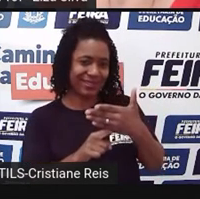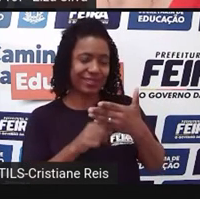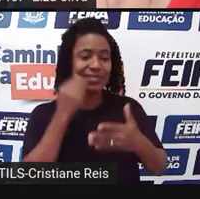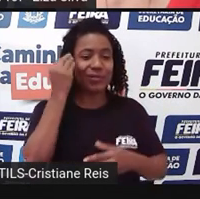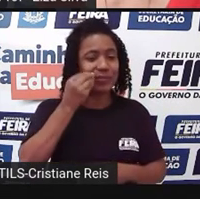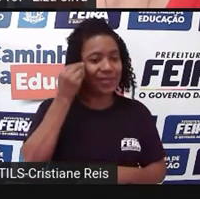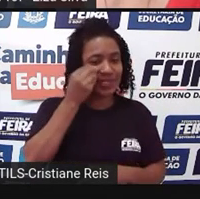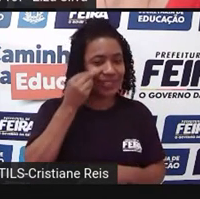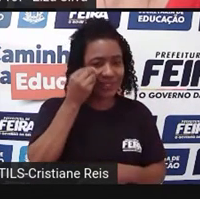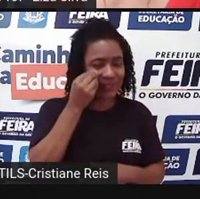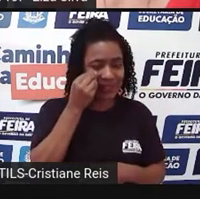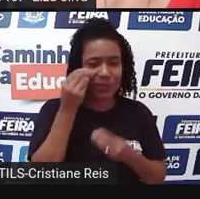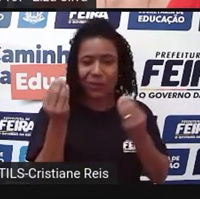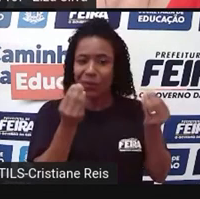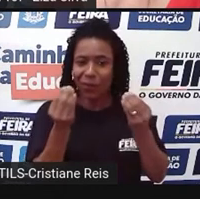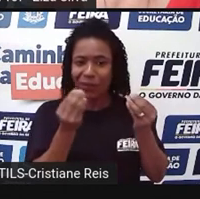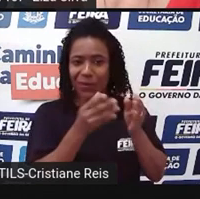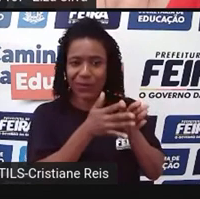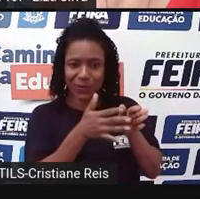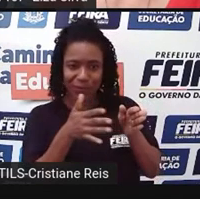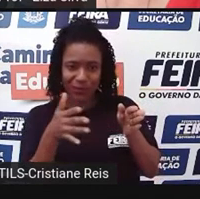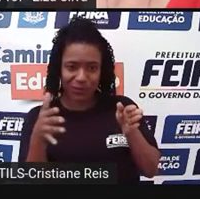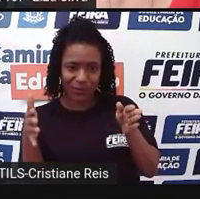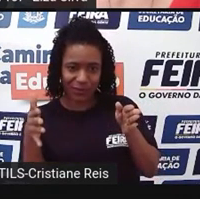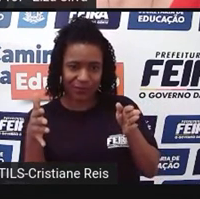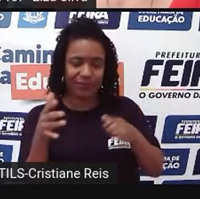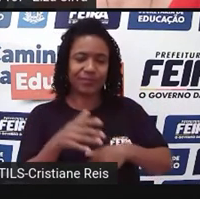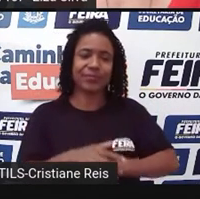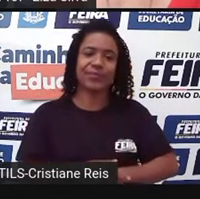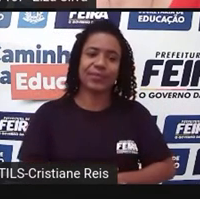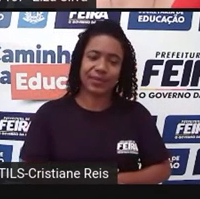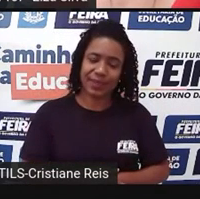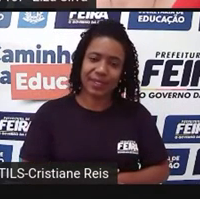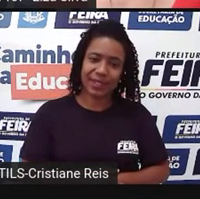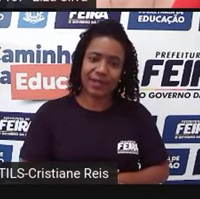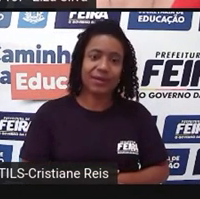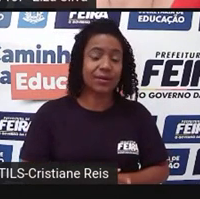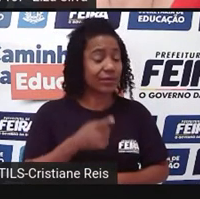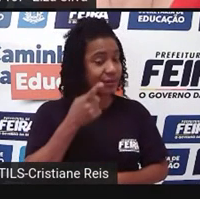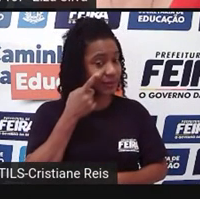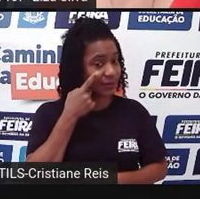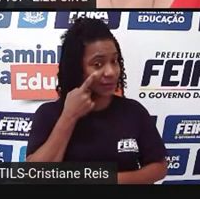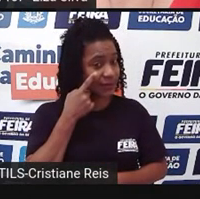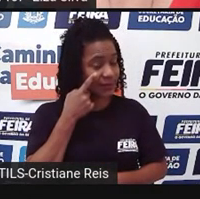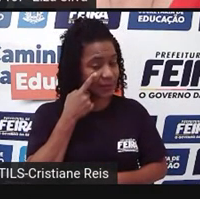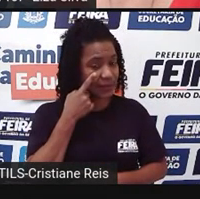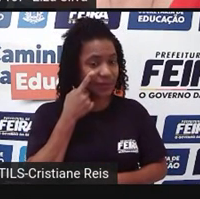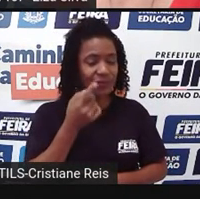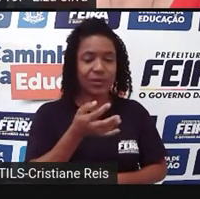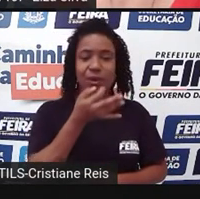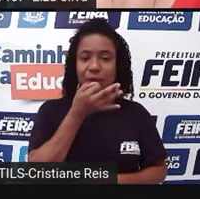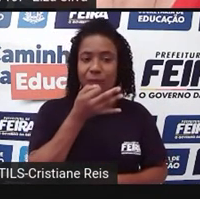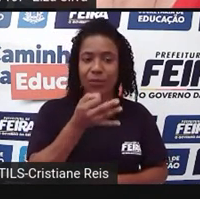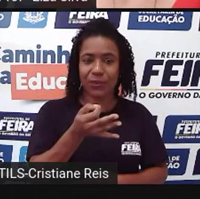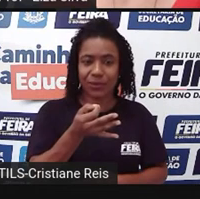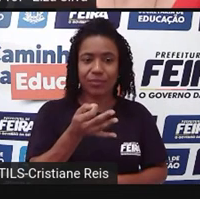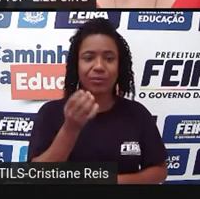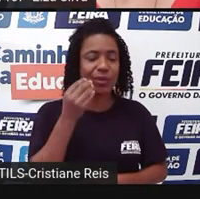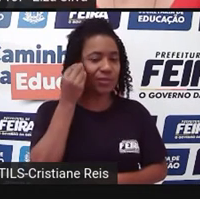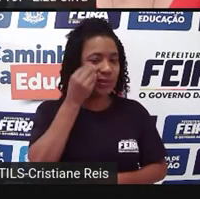ao produzir uma time Laila o que vocês preferirem terceiro um comentário a respeito da experiência